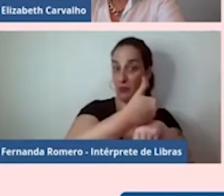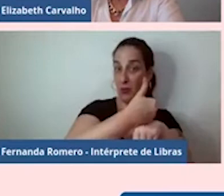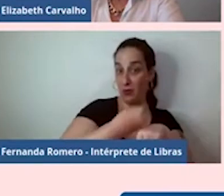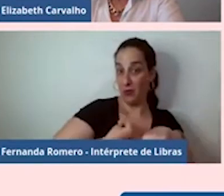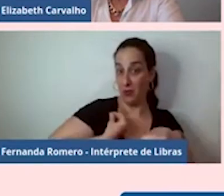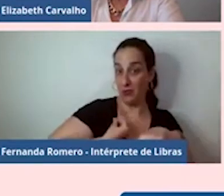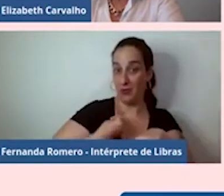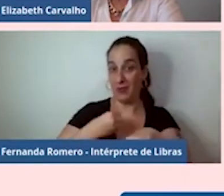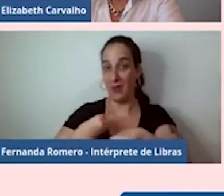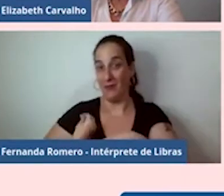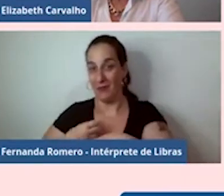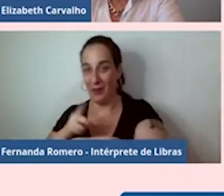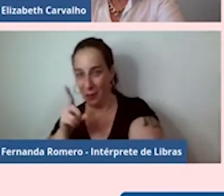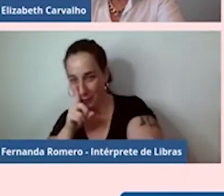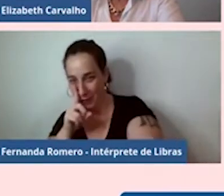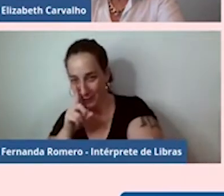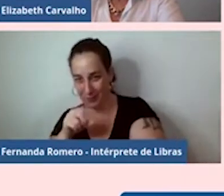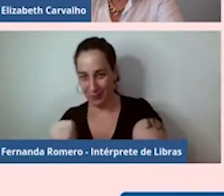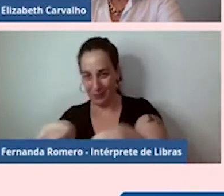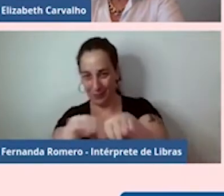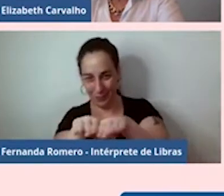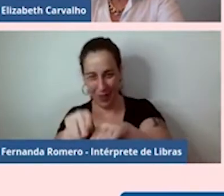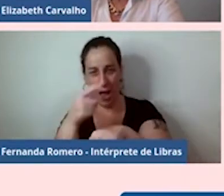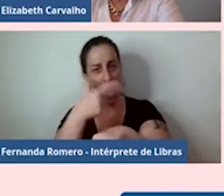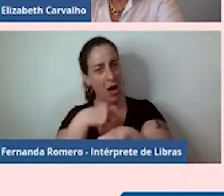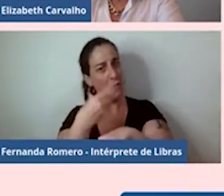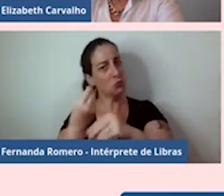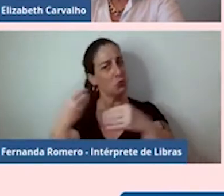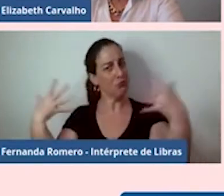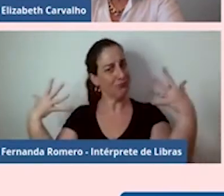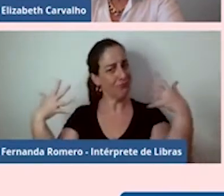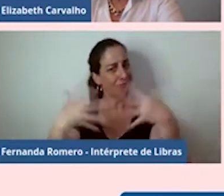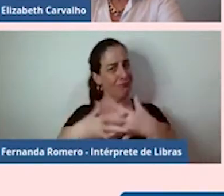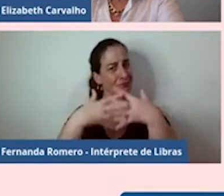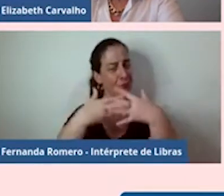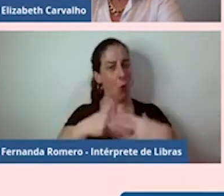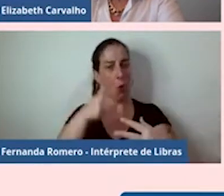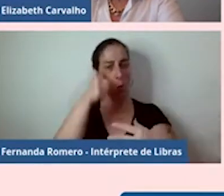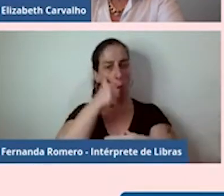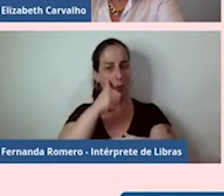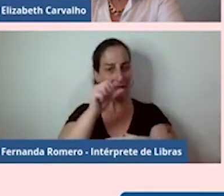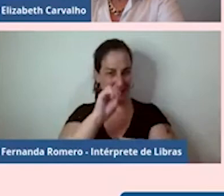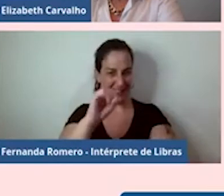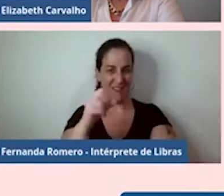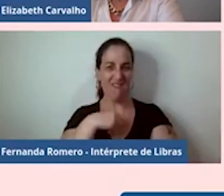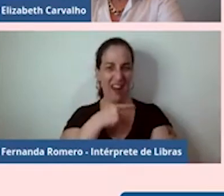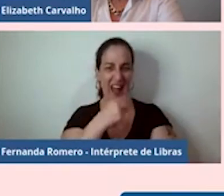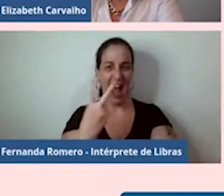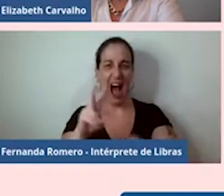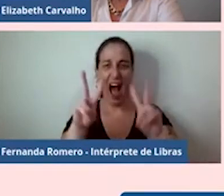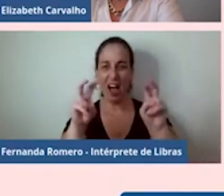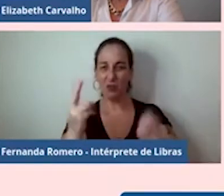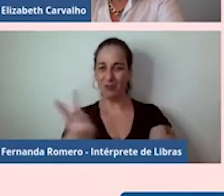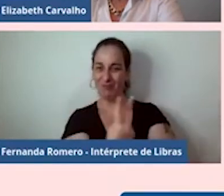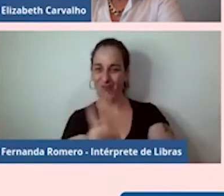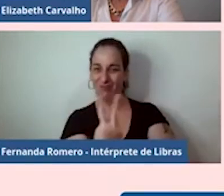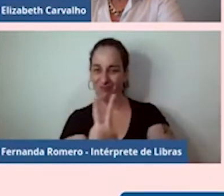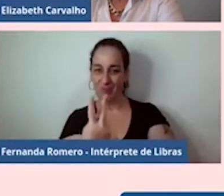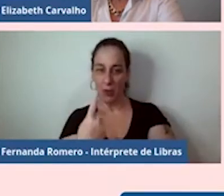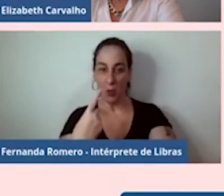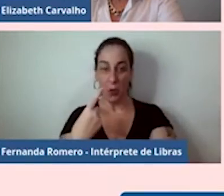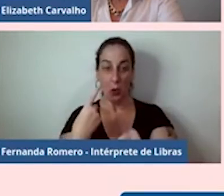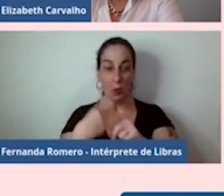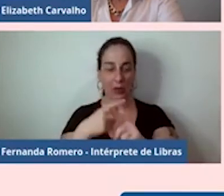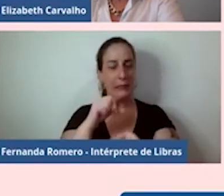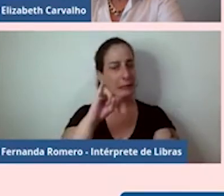né? Então, eu acho que é muito complicado para as mulheres em geral quando se fala dessas duas coisas. Por quê? Porque se a gente pensar